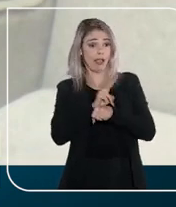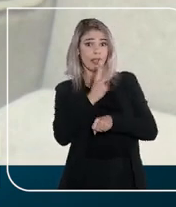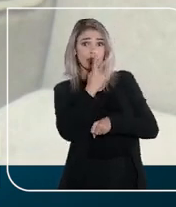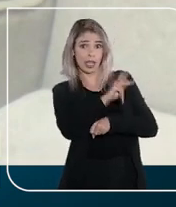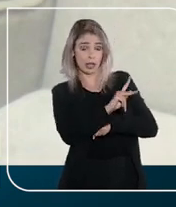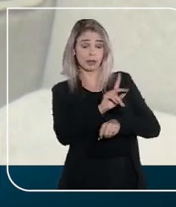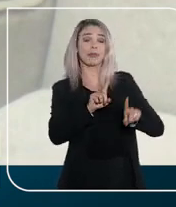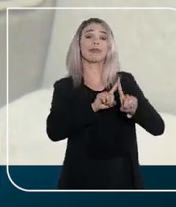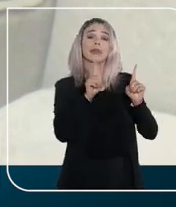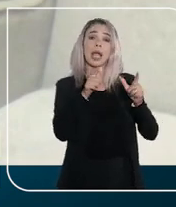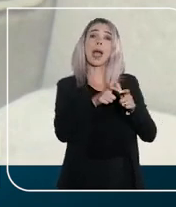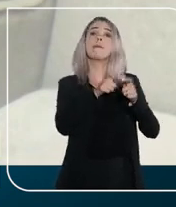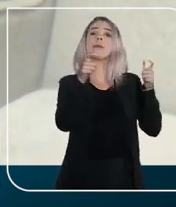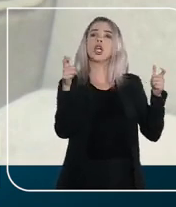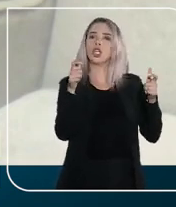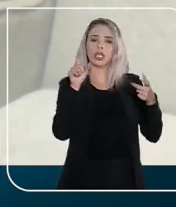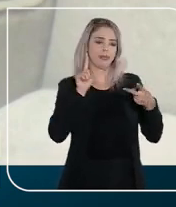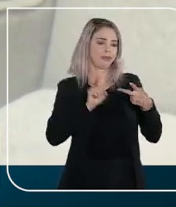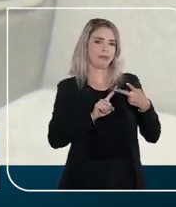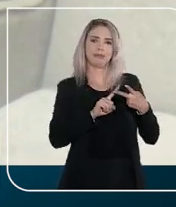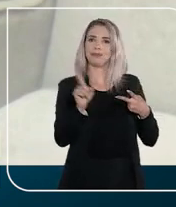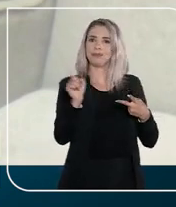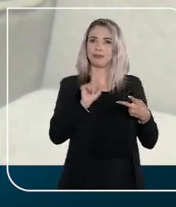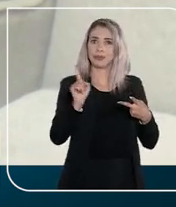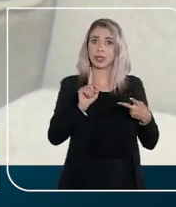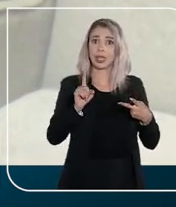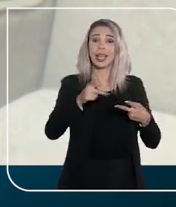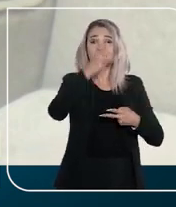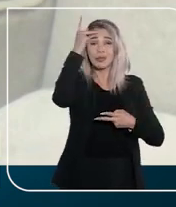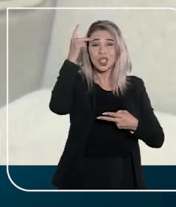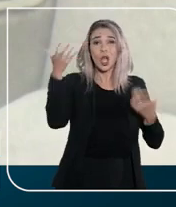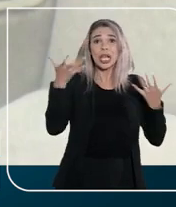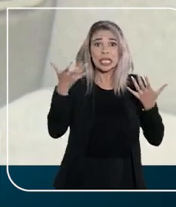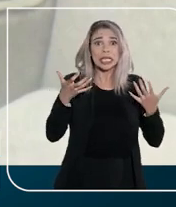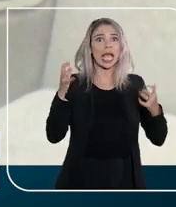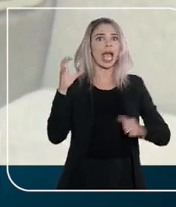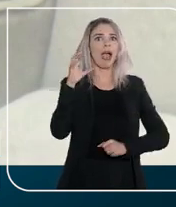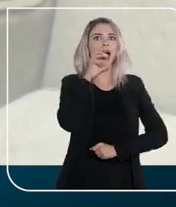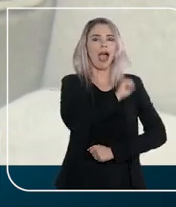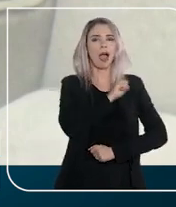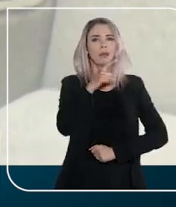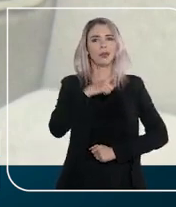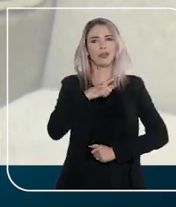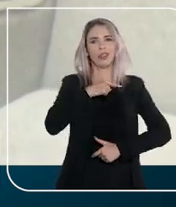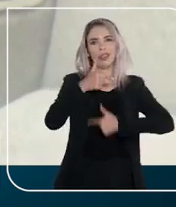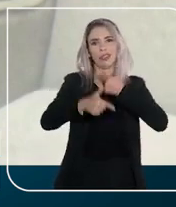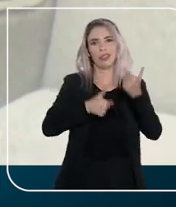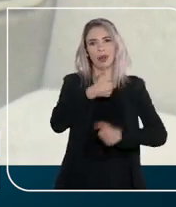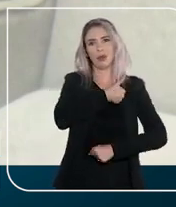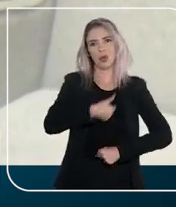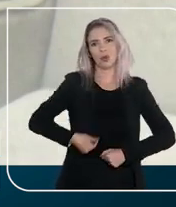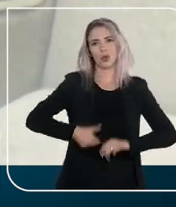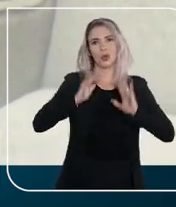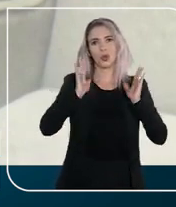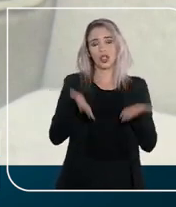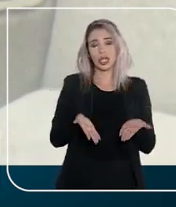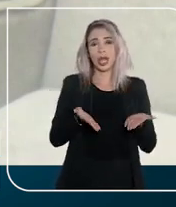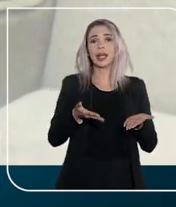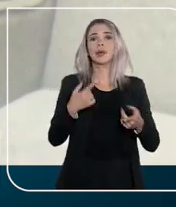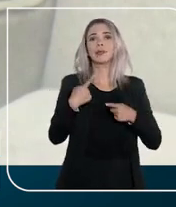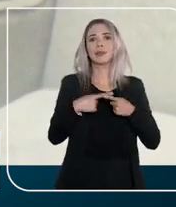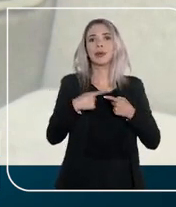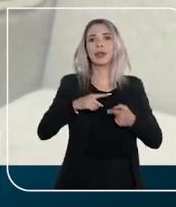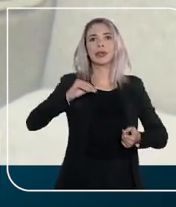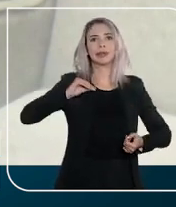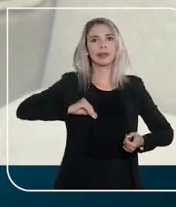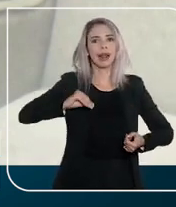a maioria das situações não é essa. Na verdade, os candidatos querem assumir logo o cargo público porque muitas vezes dependem,